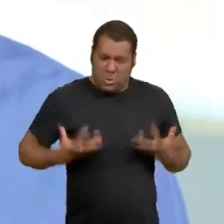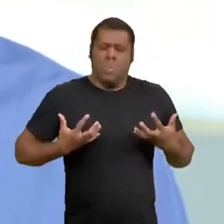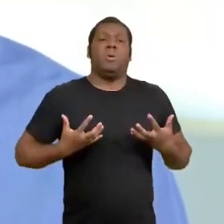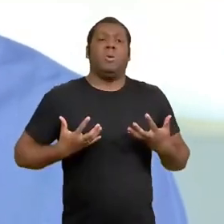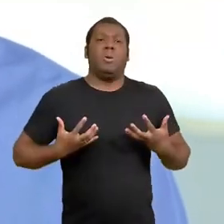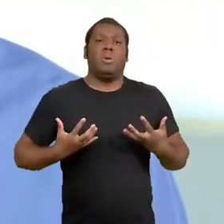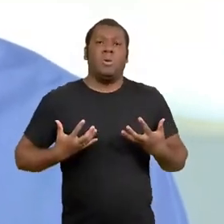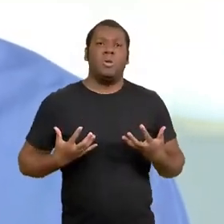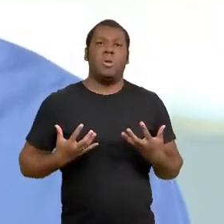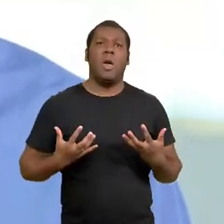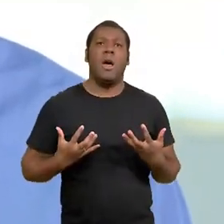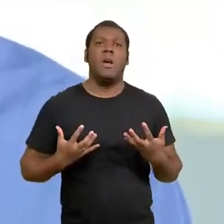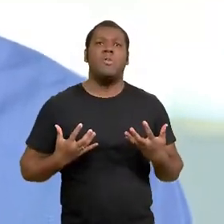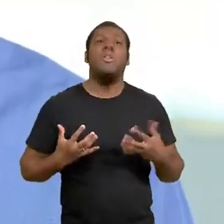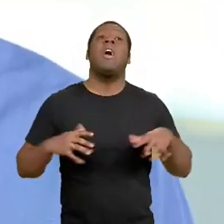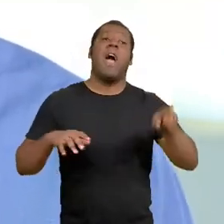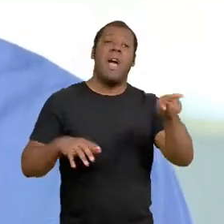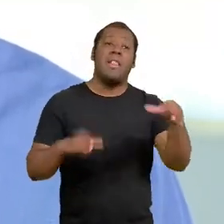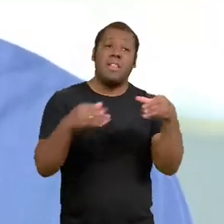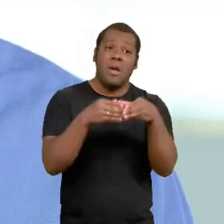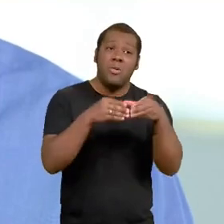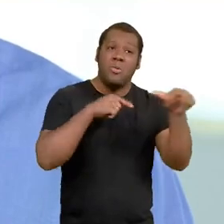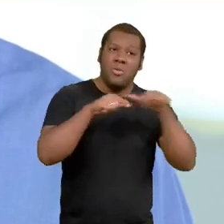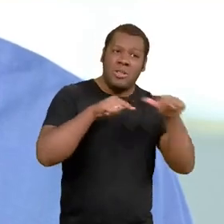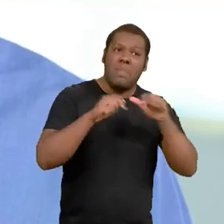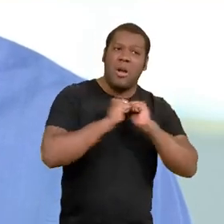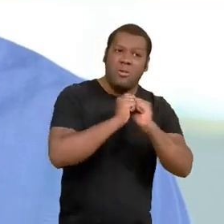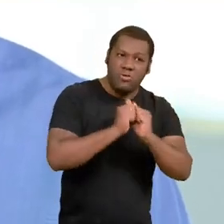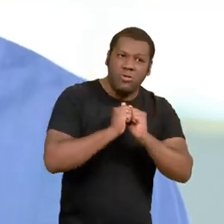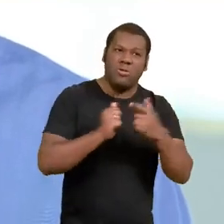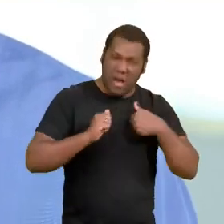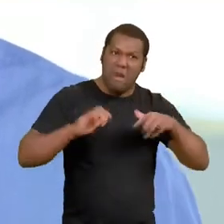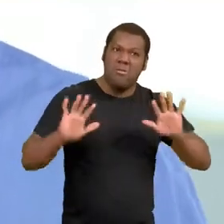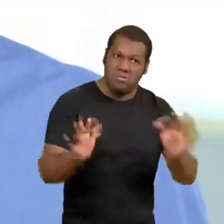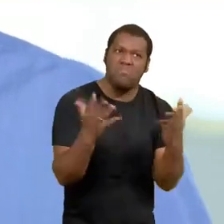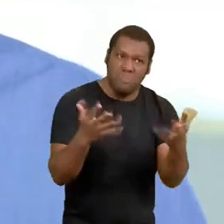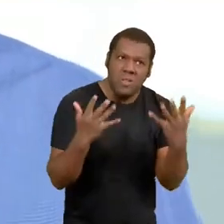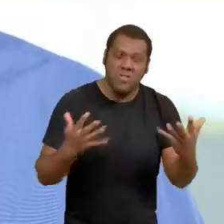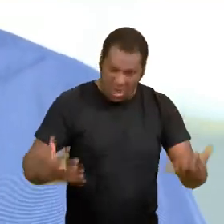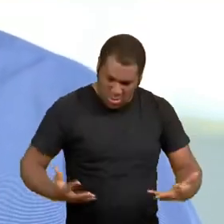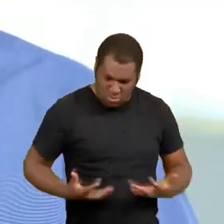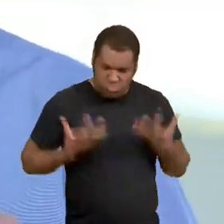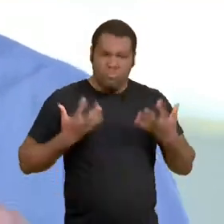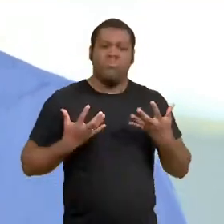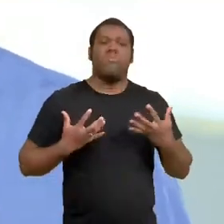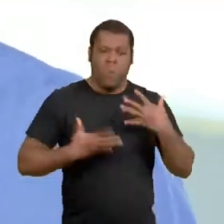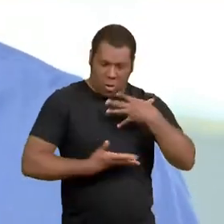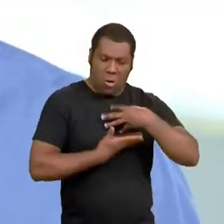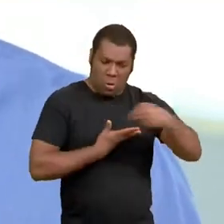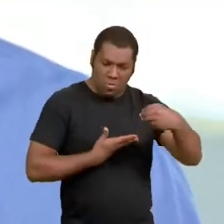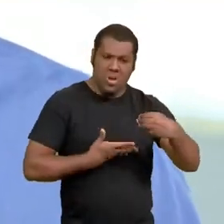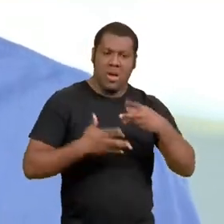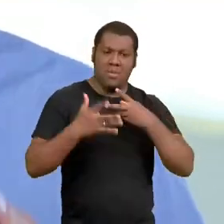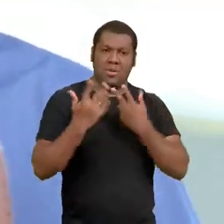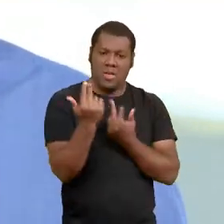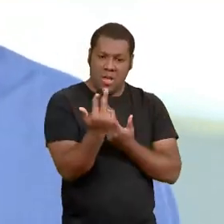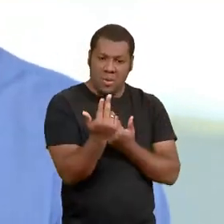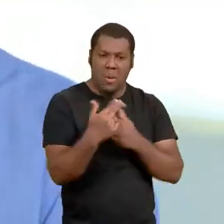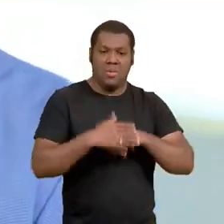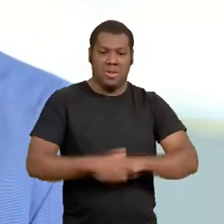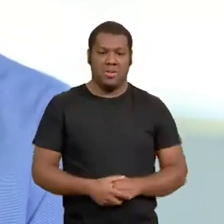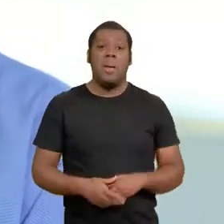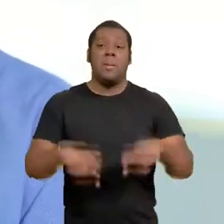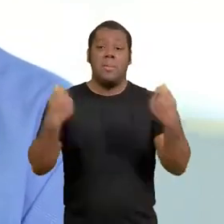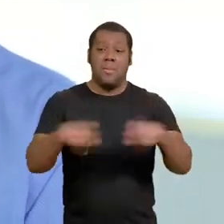às vezes, até fico bravo com eles, mas eles sabem o que, que eu quero. Uhum. Nós precisamos fazer esse Brasil dar certo. Esse